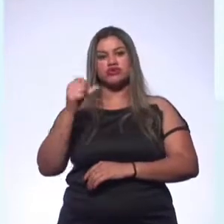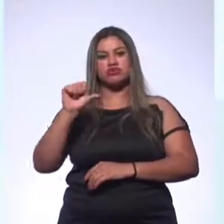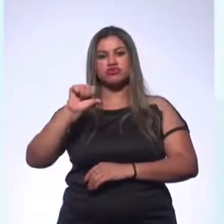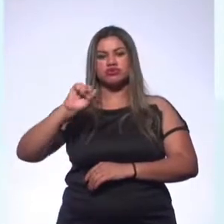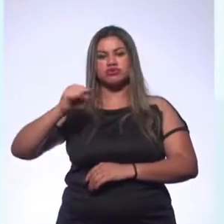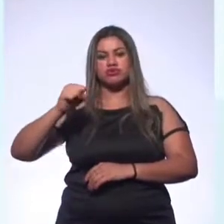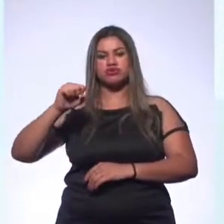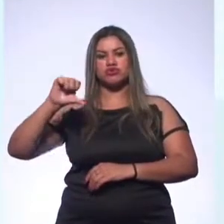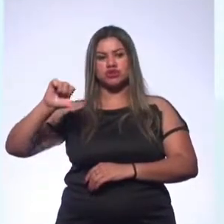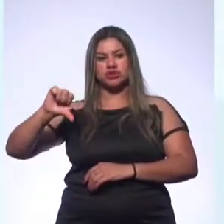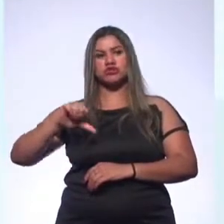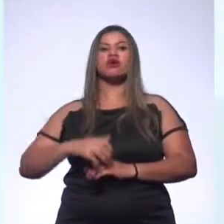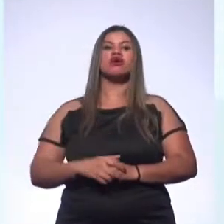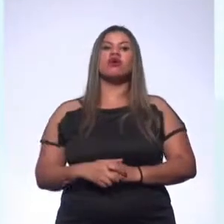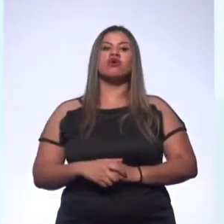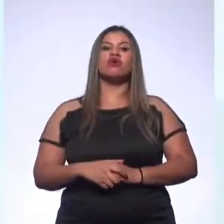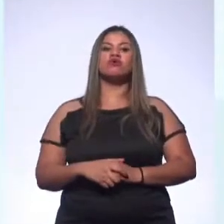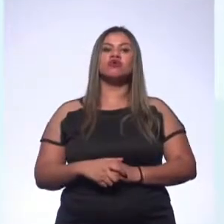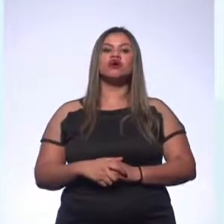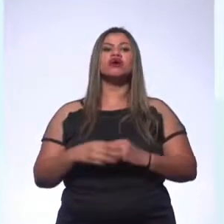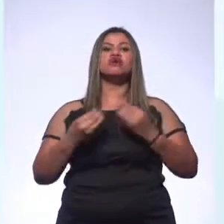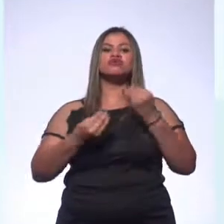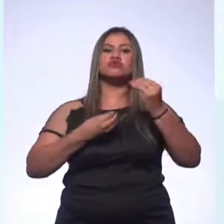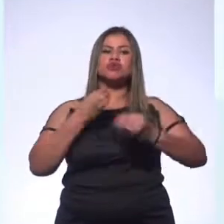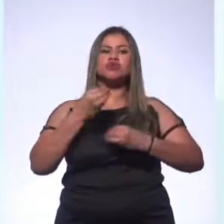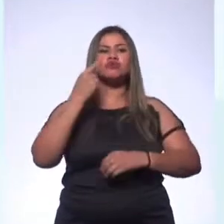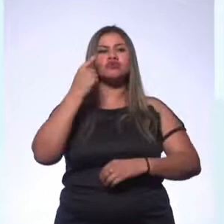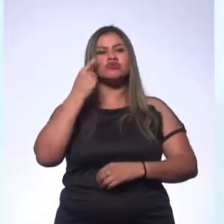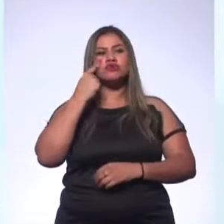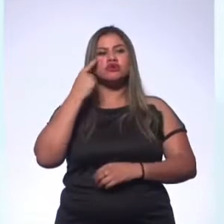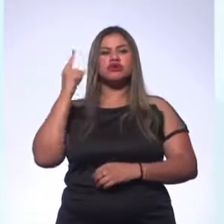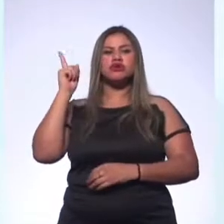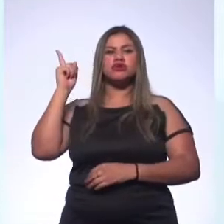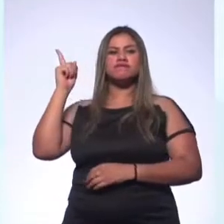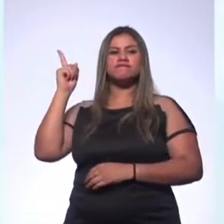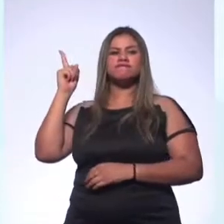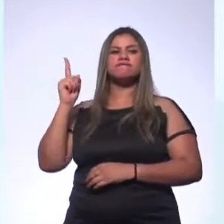1989, e aí nós temos aí enumerados